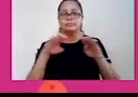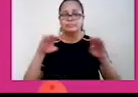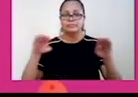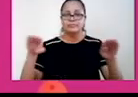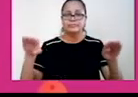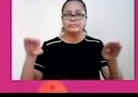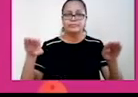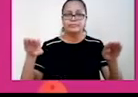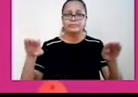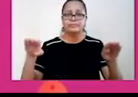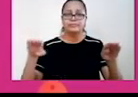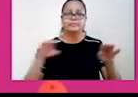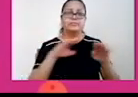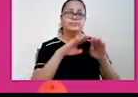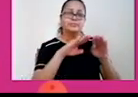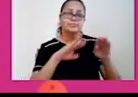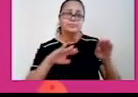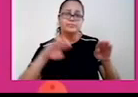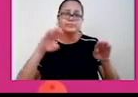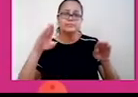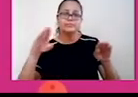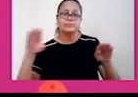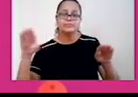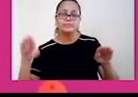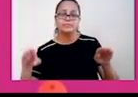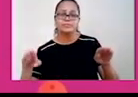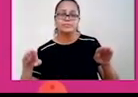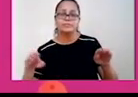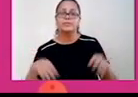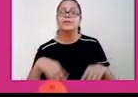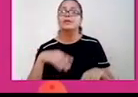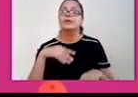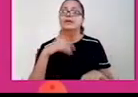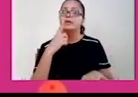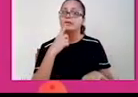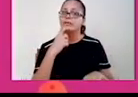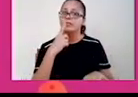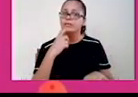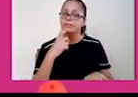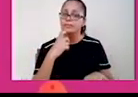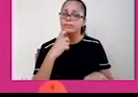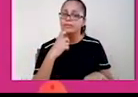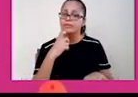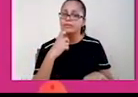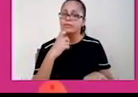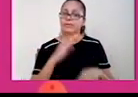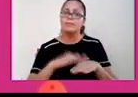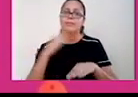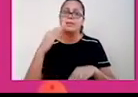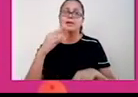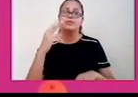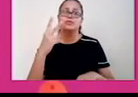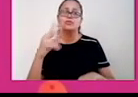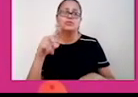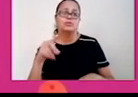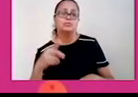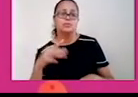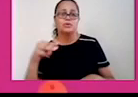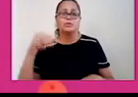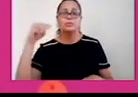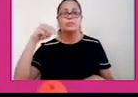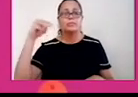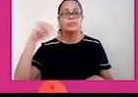de planalto, aqui já é um pouco mais alto. E aqui, na cor vermelha, mais de 2.000 metros. Né? Então, essa aqui é a